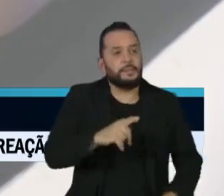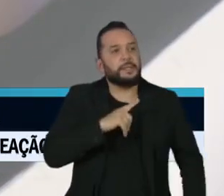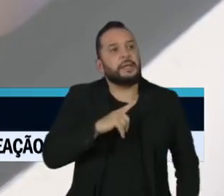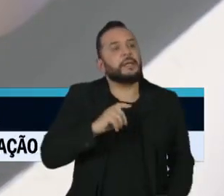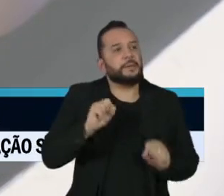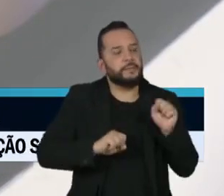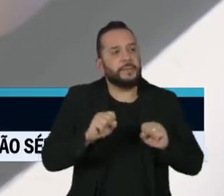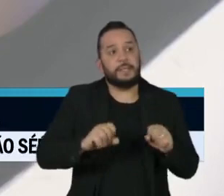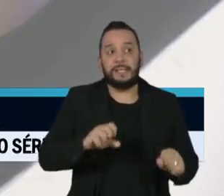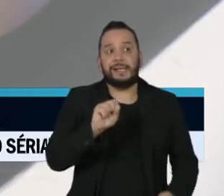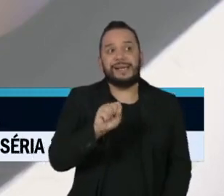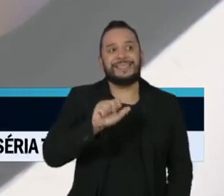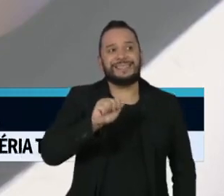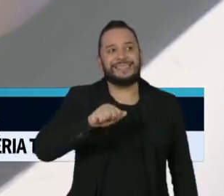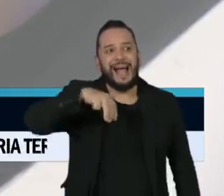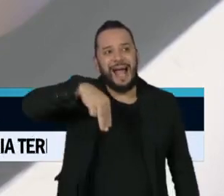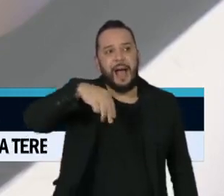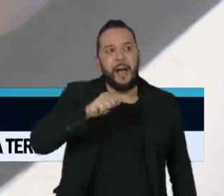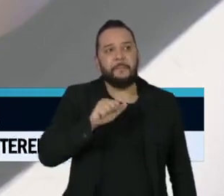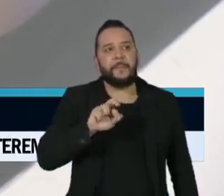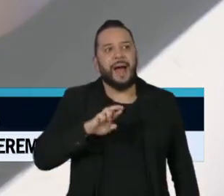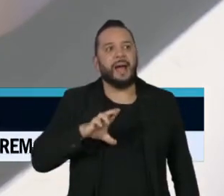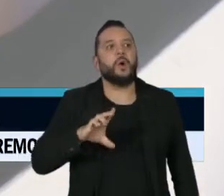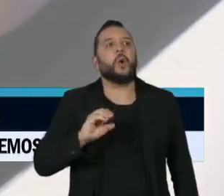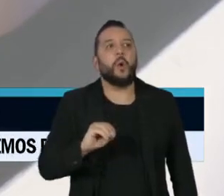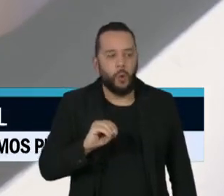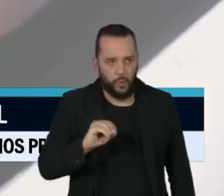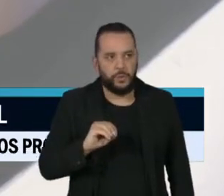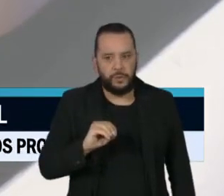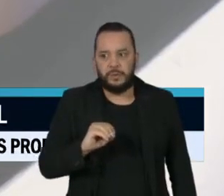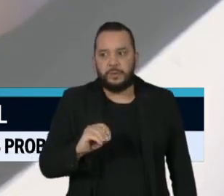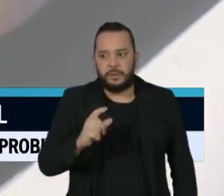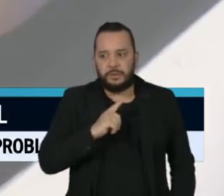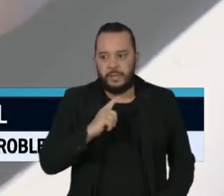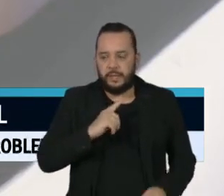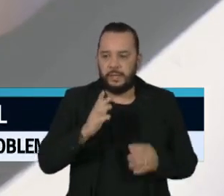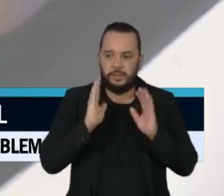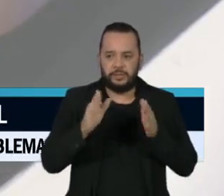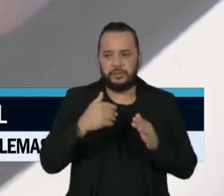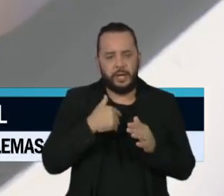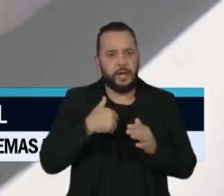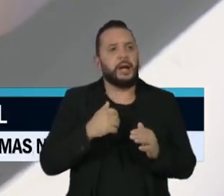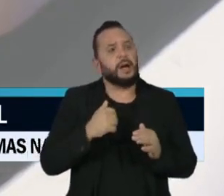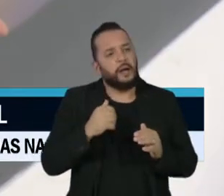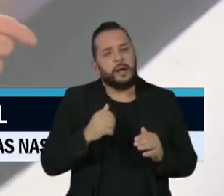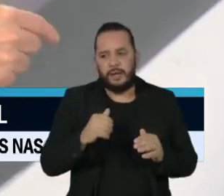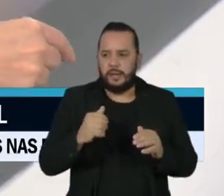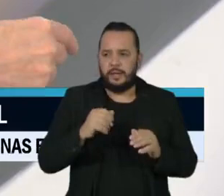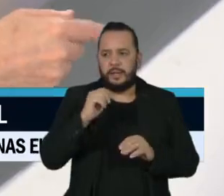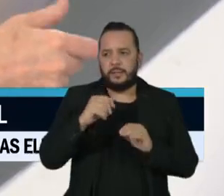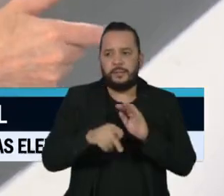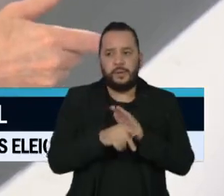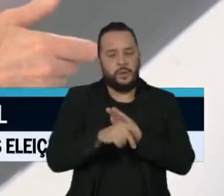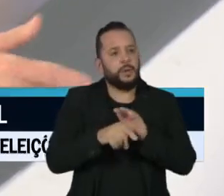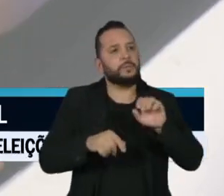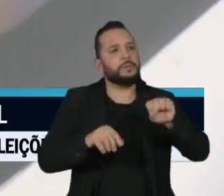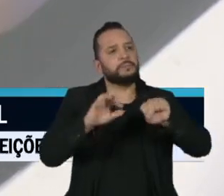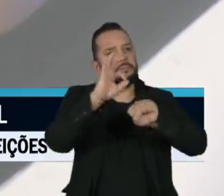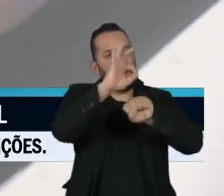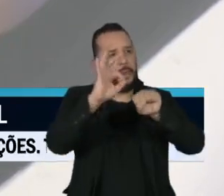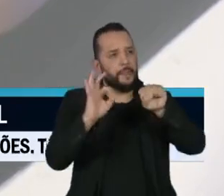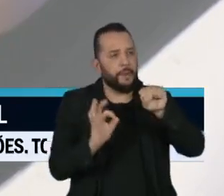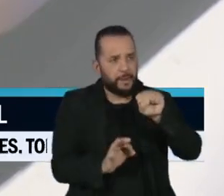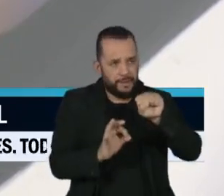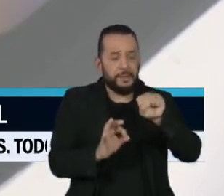ganhou durante anos o prêmio, o reconhecimento da Exame como empresa sustentável, teve um grande acidente